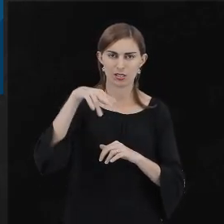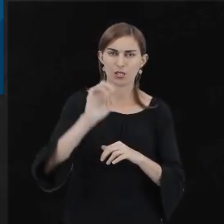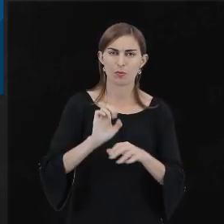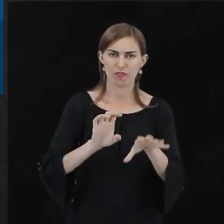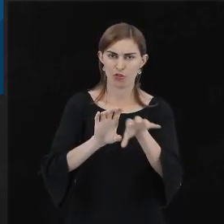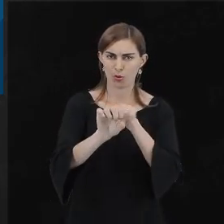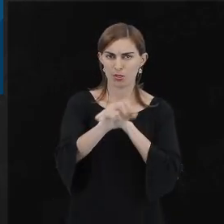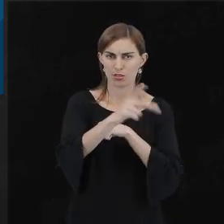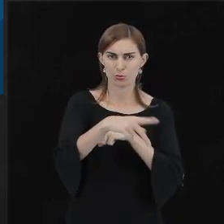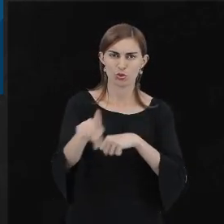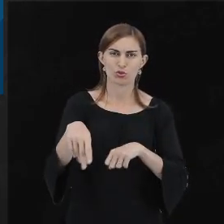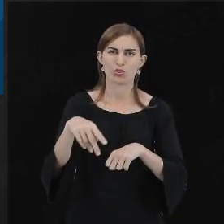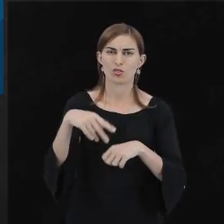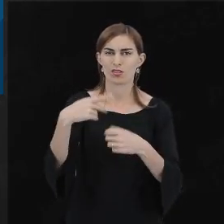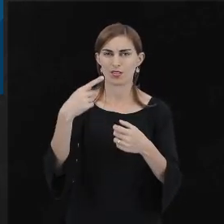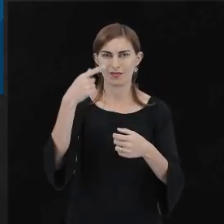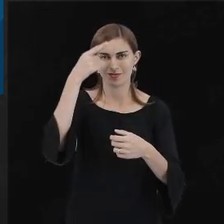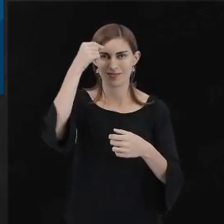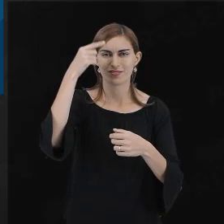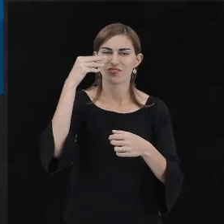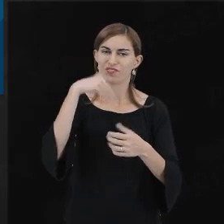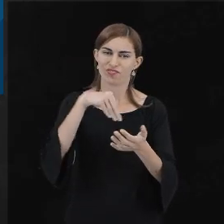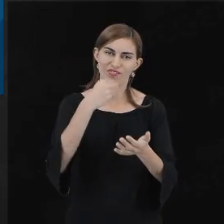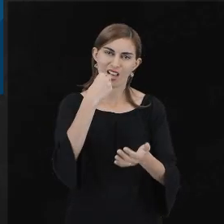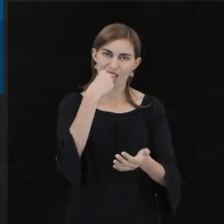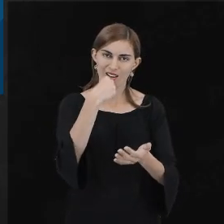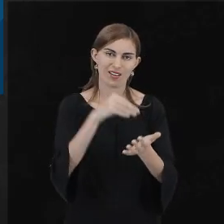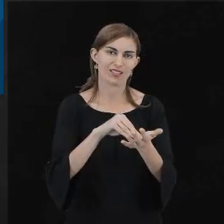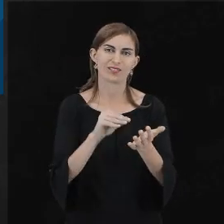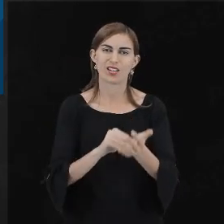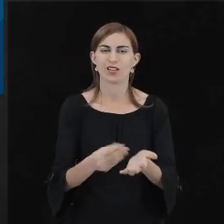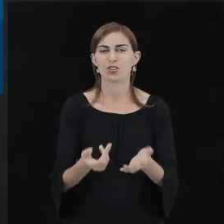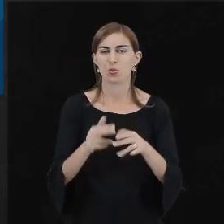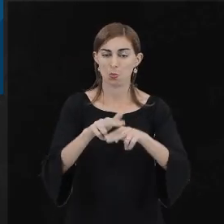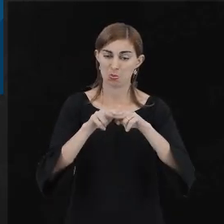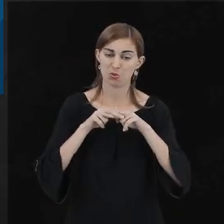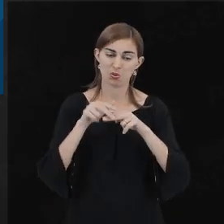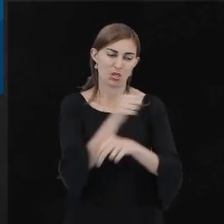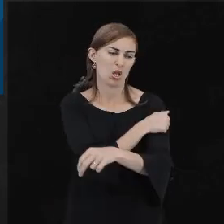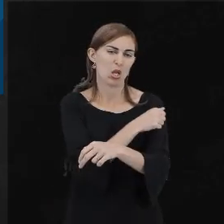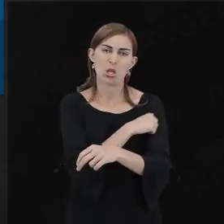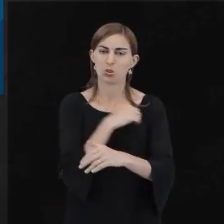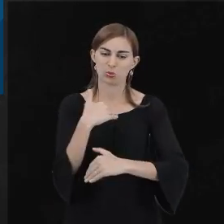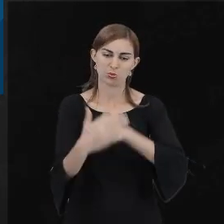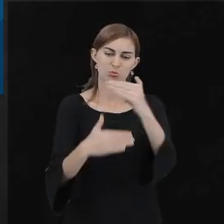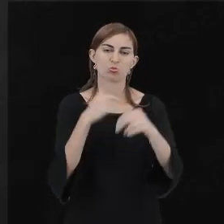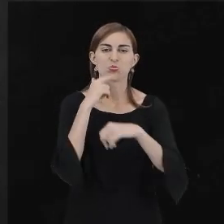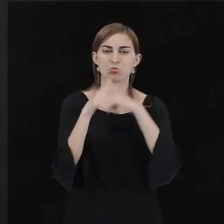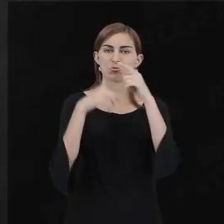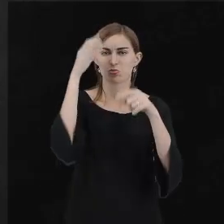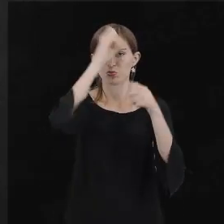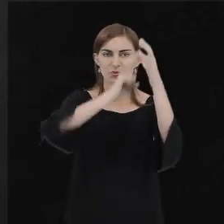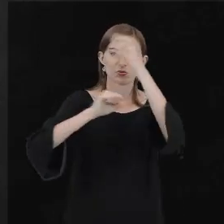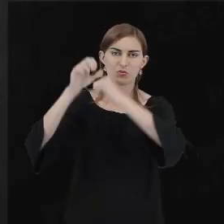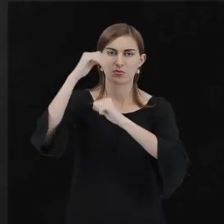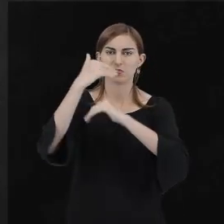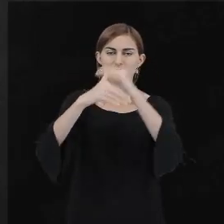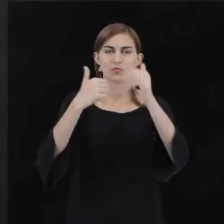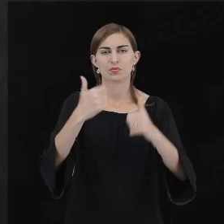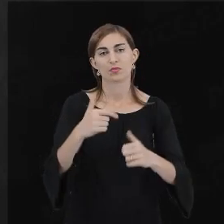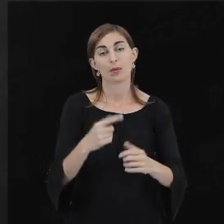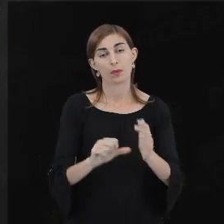dos professores é deficitária, por isso que os alunos não apresentam um desempenho tão eficiente, né? Então, a primeira coisa é a